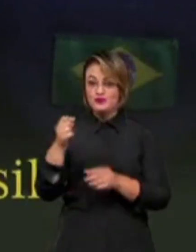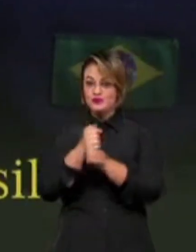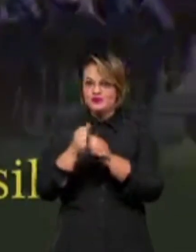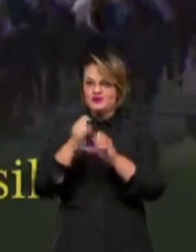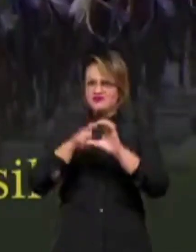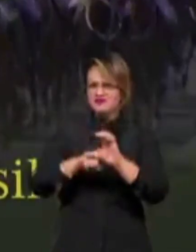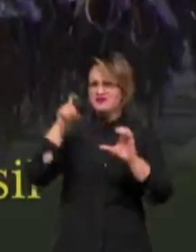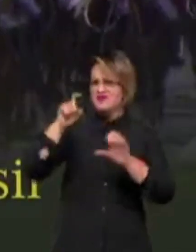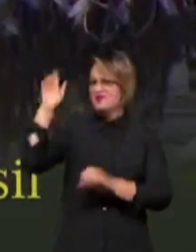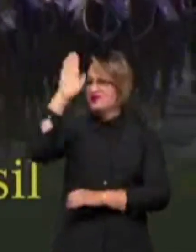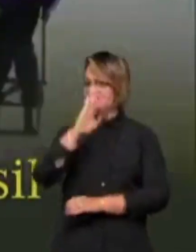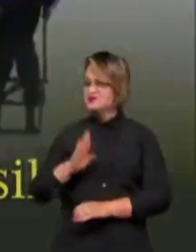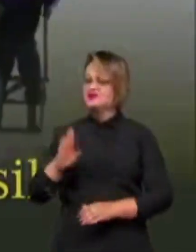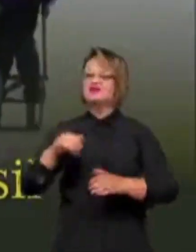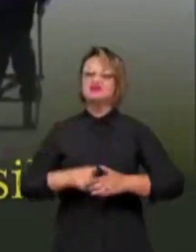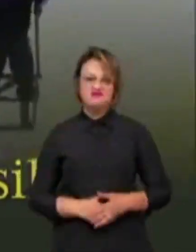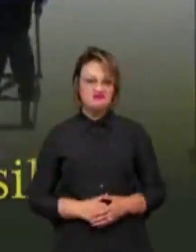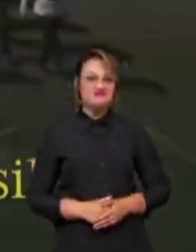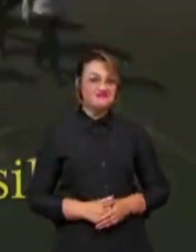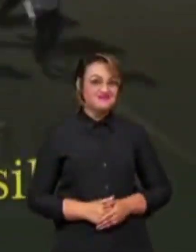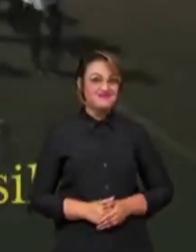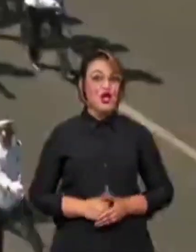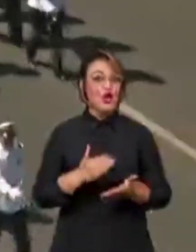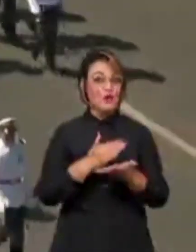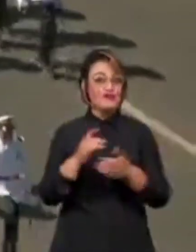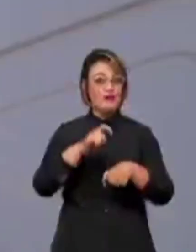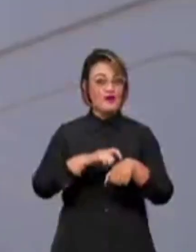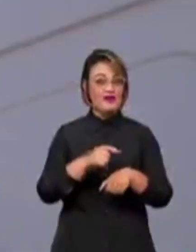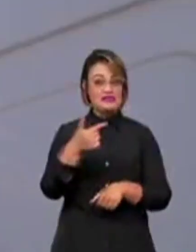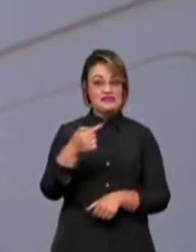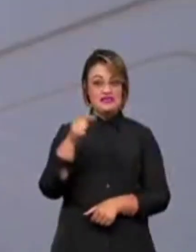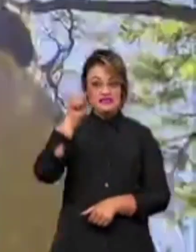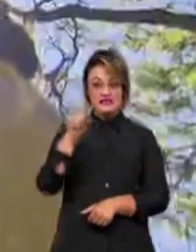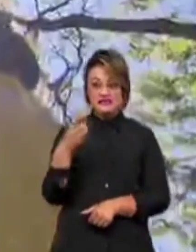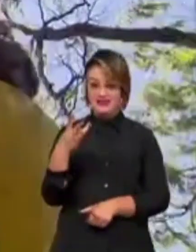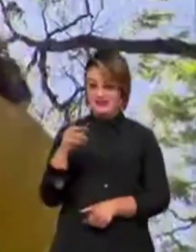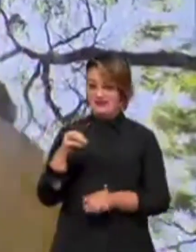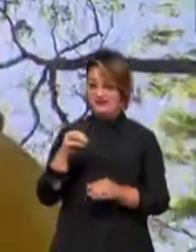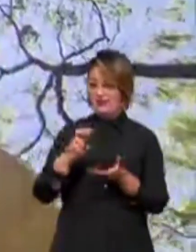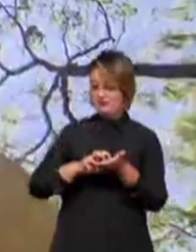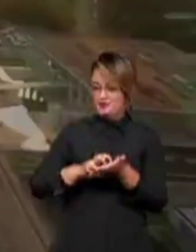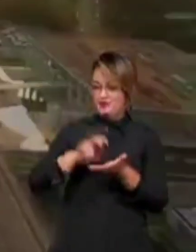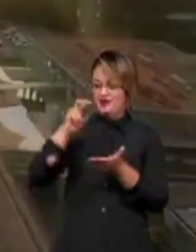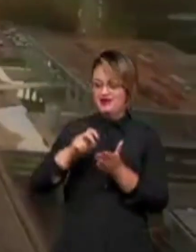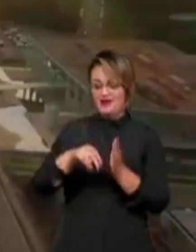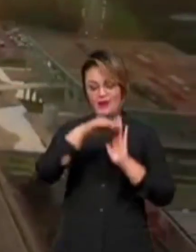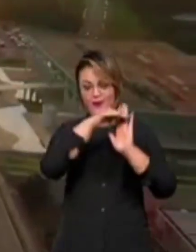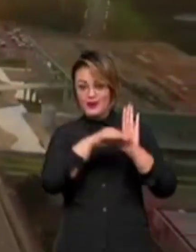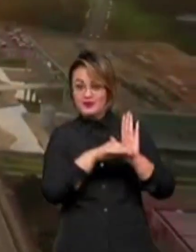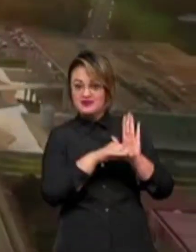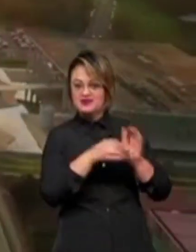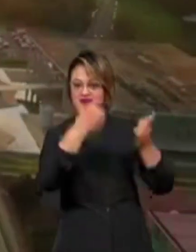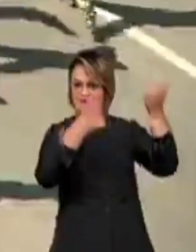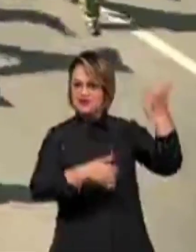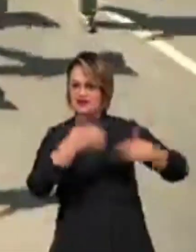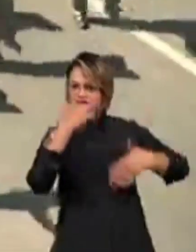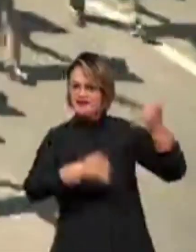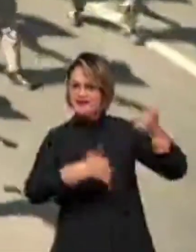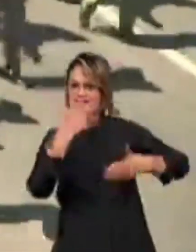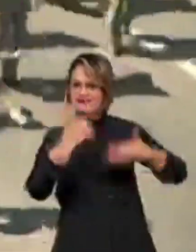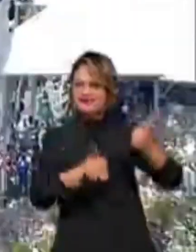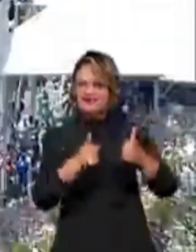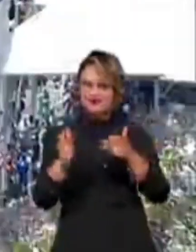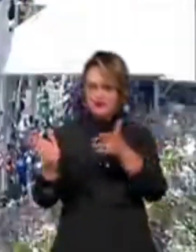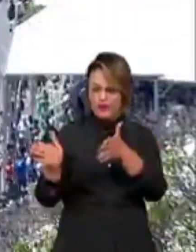do bicentenário da independência do Brasil. A partir das 7h30 da manhã, o programa Brasil em Dia